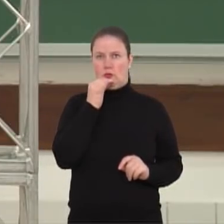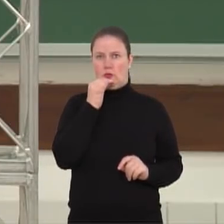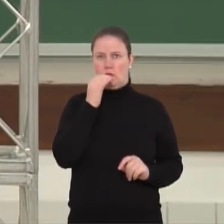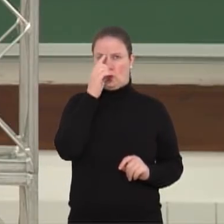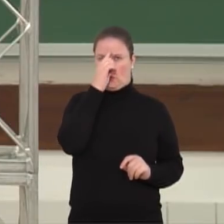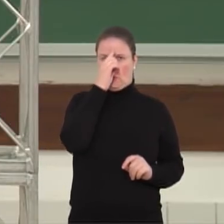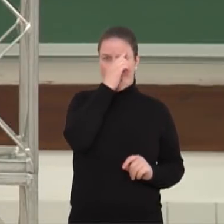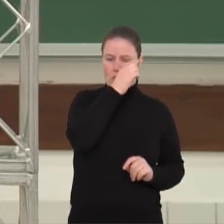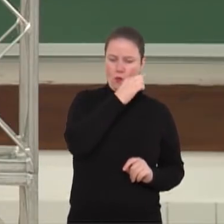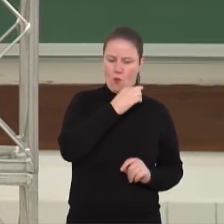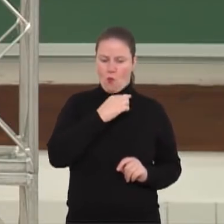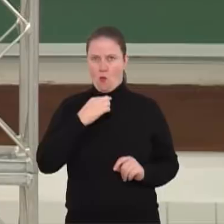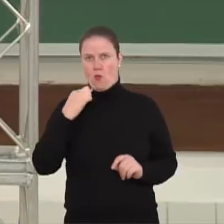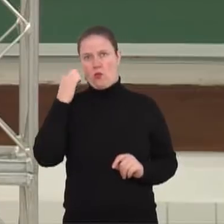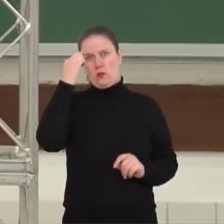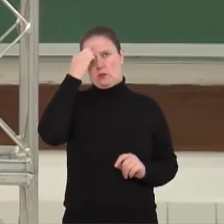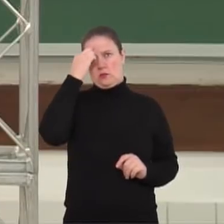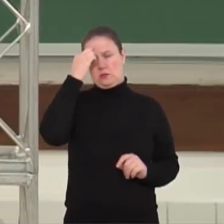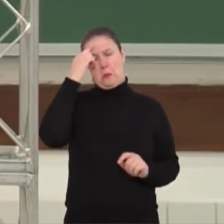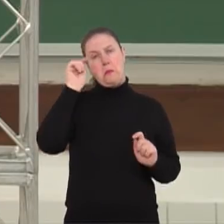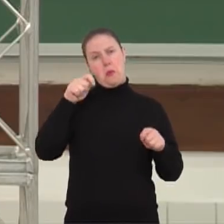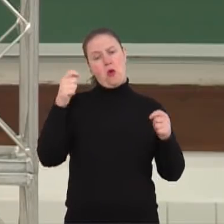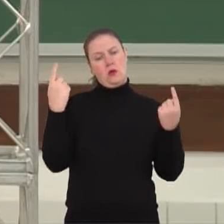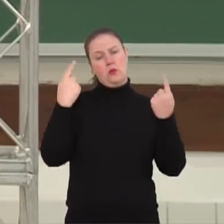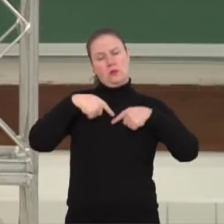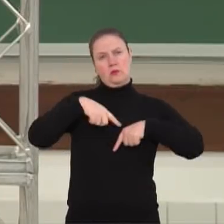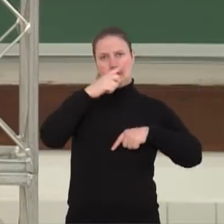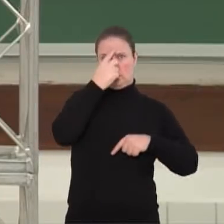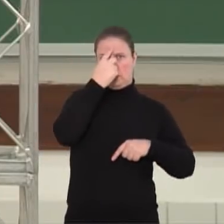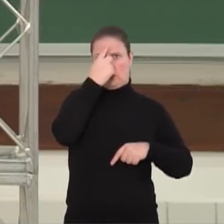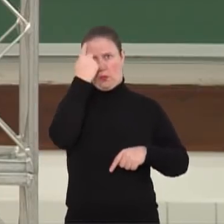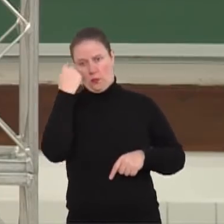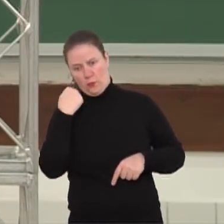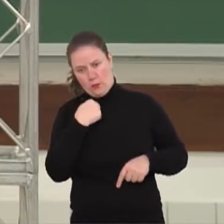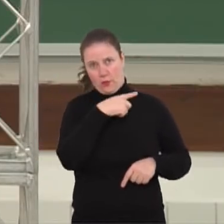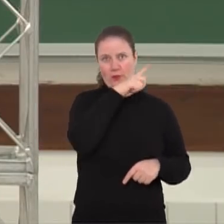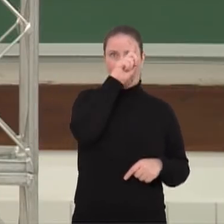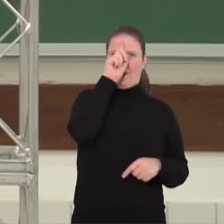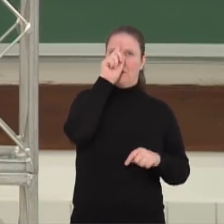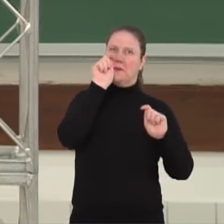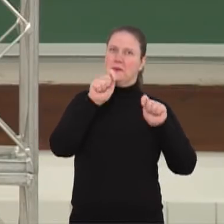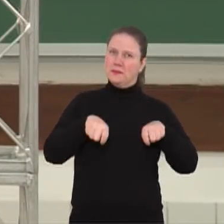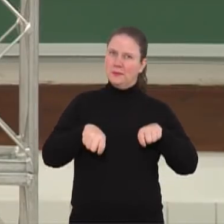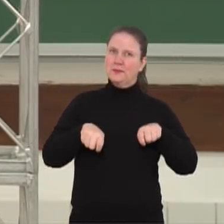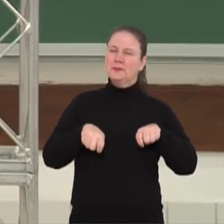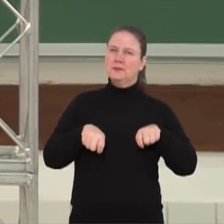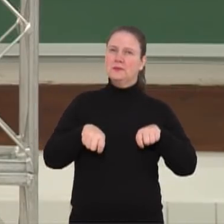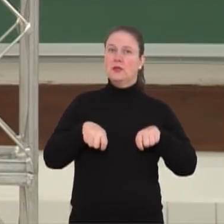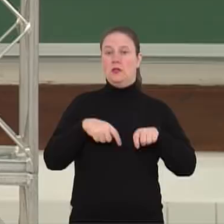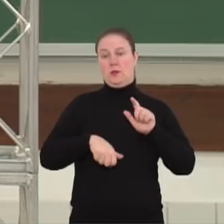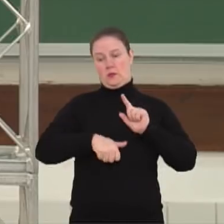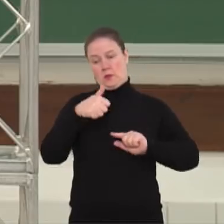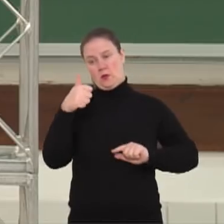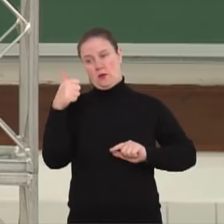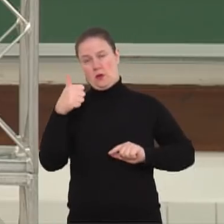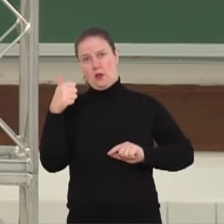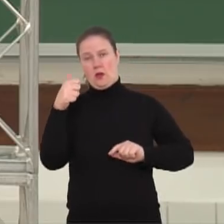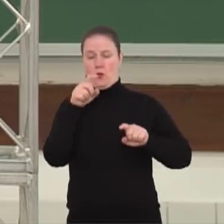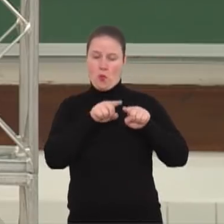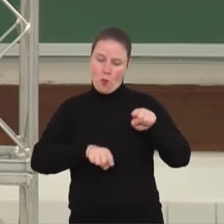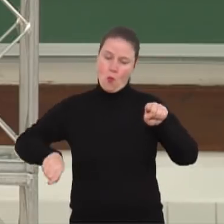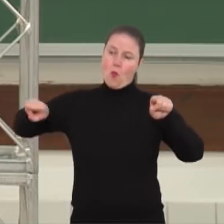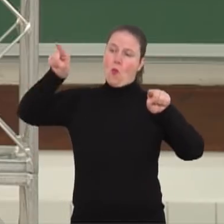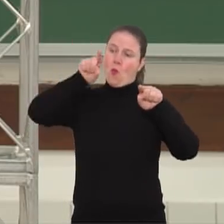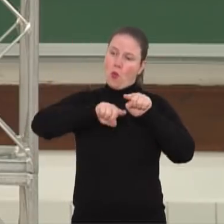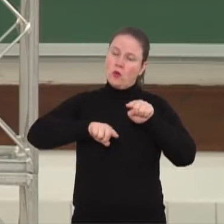o contrário, vá no sentido anti-horário, vê para onde o povo vai, organiza, pega o mapinha e fala, primeiro a gente vai nesse brinquedo, depois nesse, para não ficar